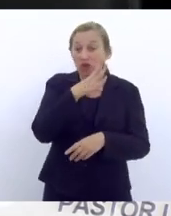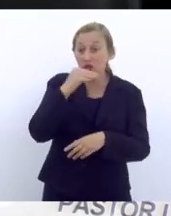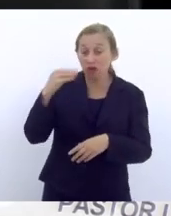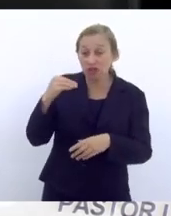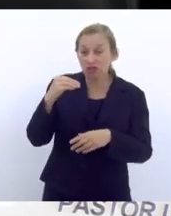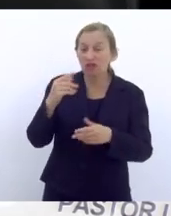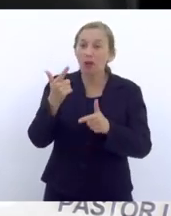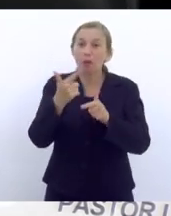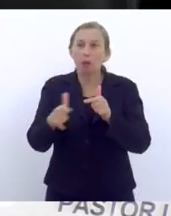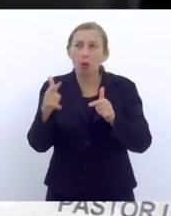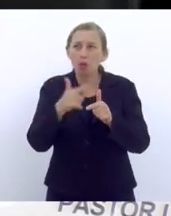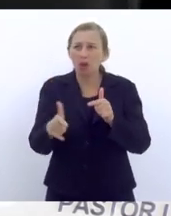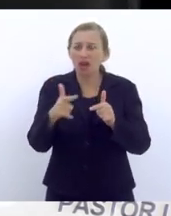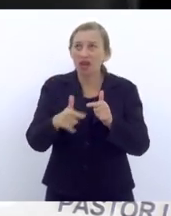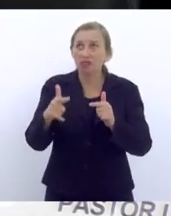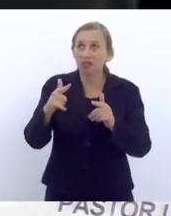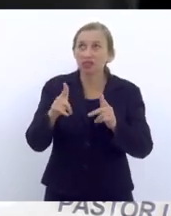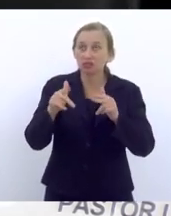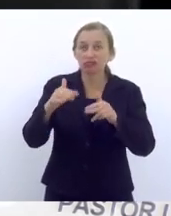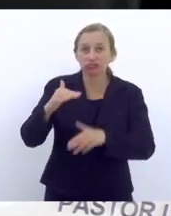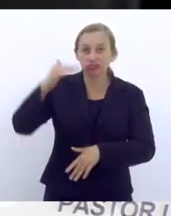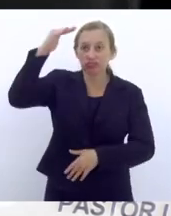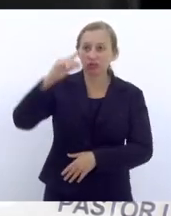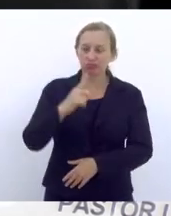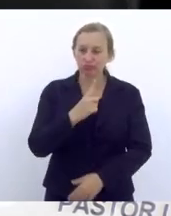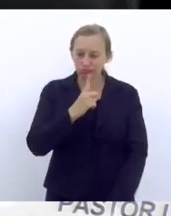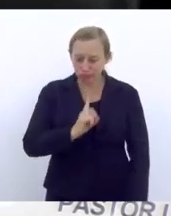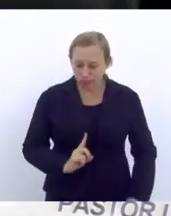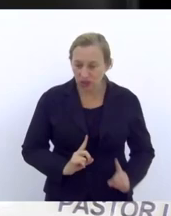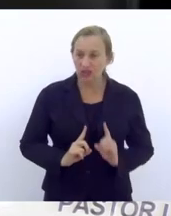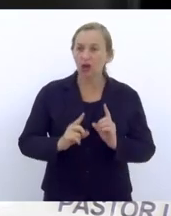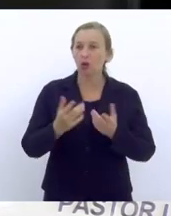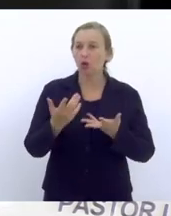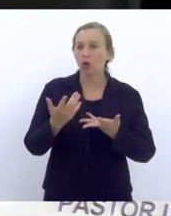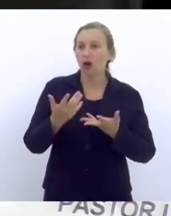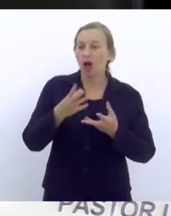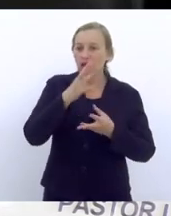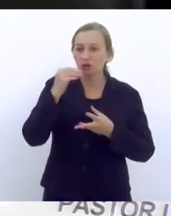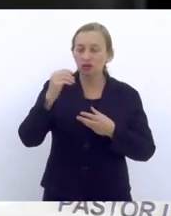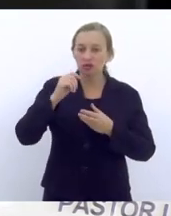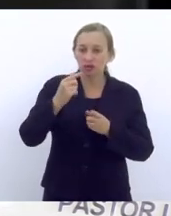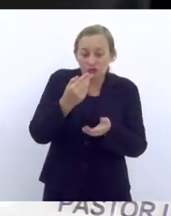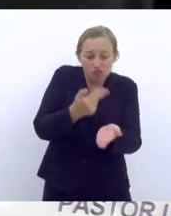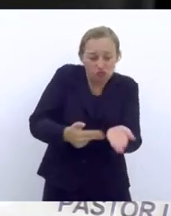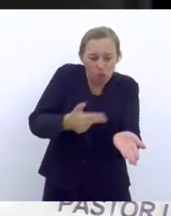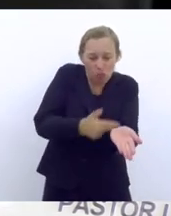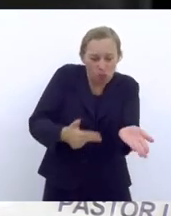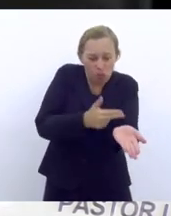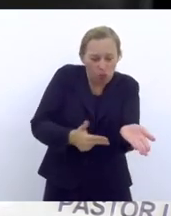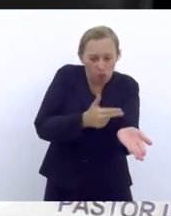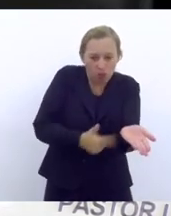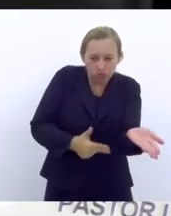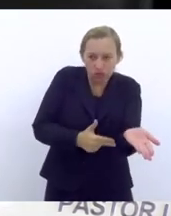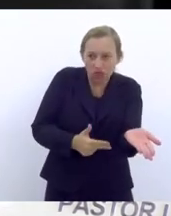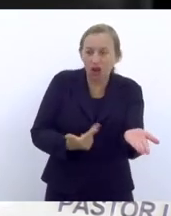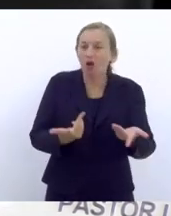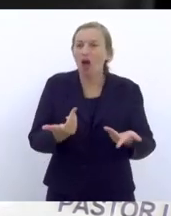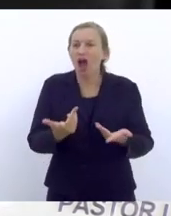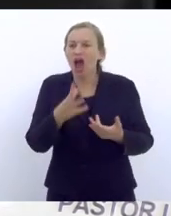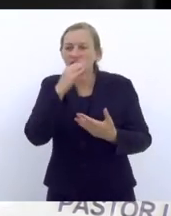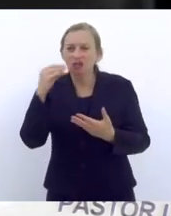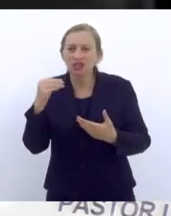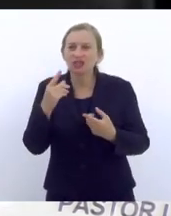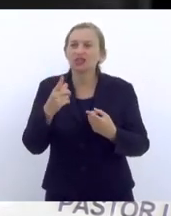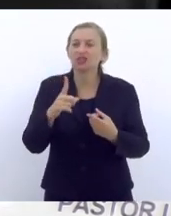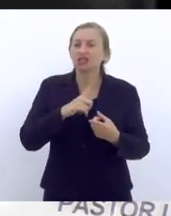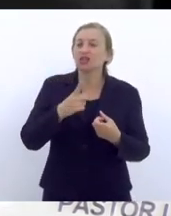com problemas de adultos, com depressão, adolescentes que se mutilam, adolescentes que têm o